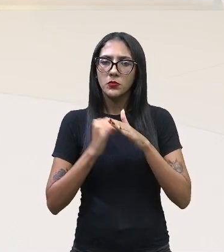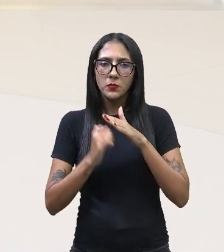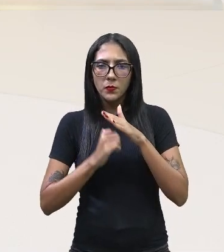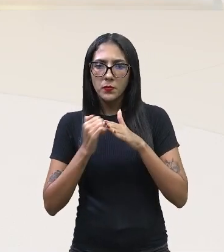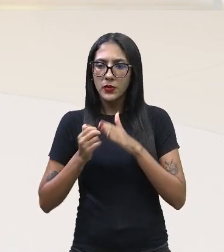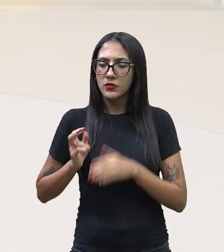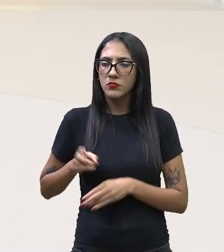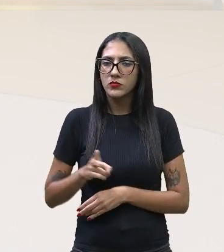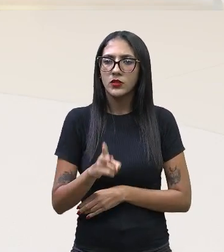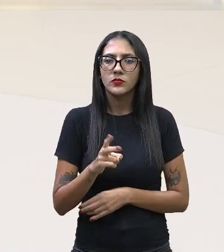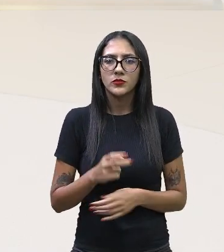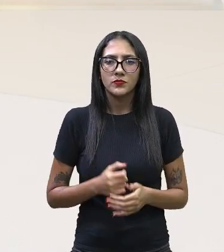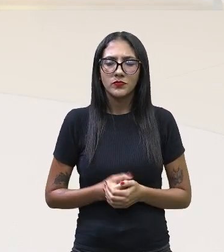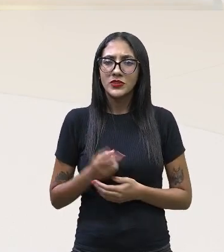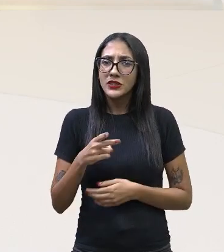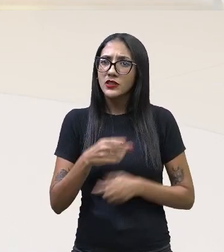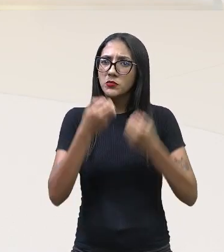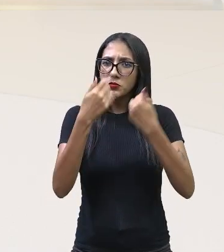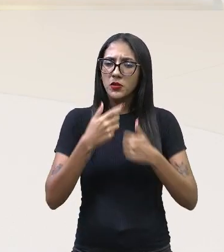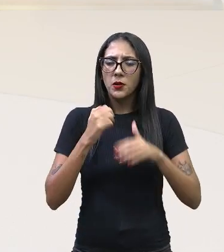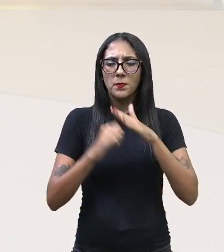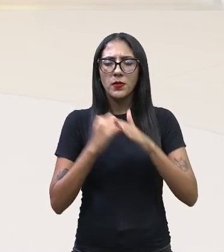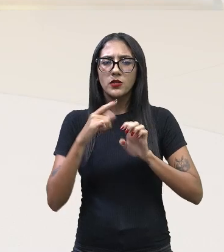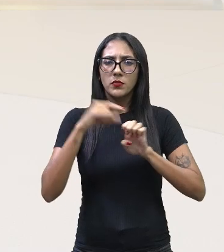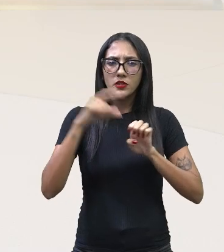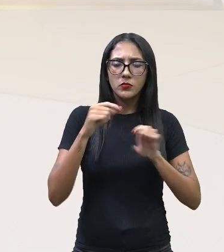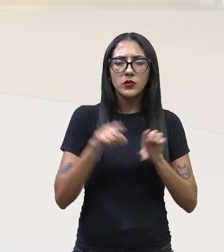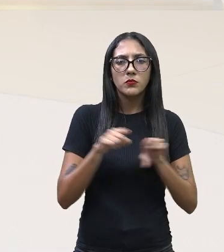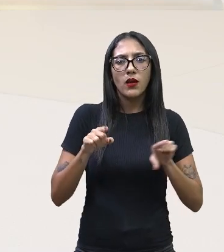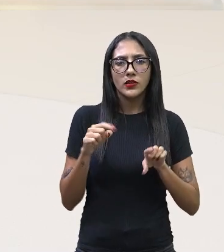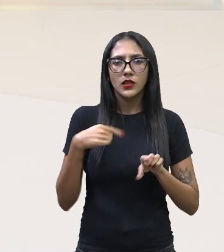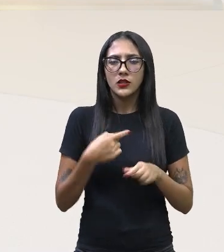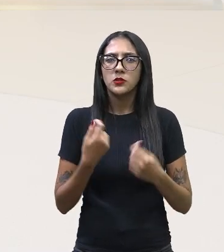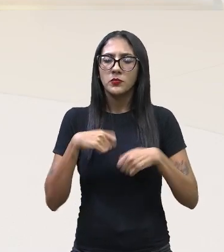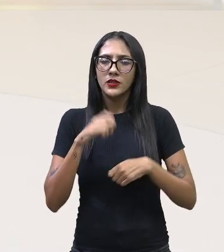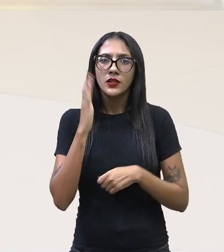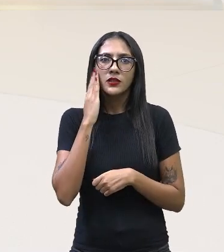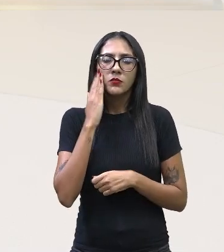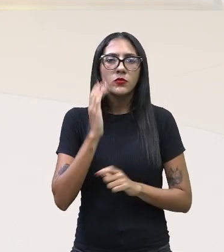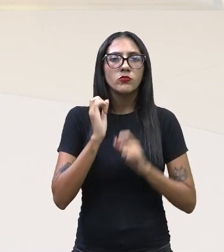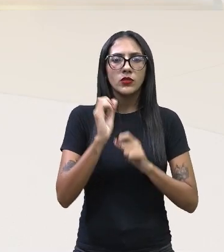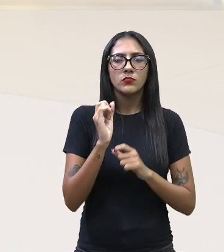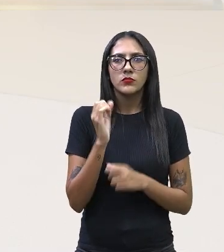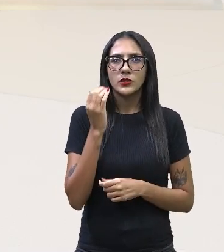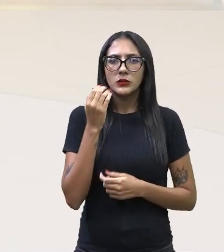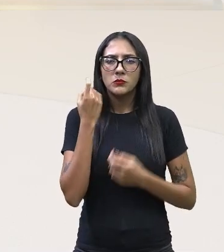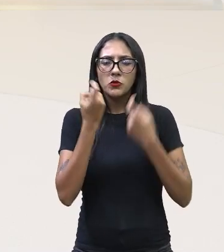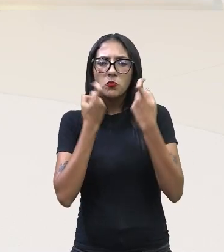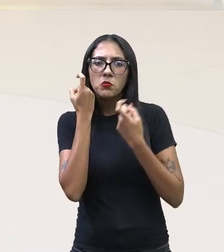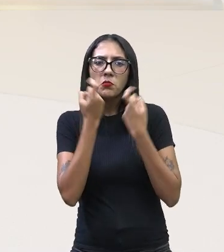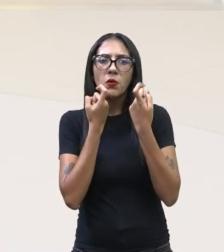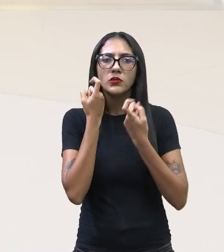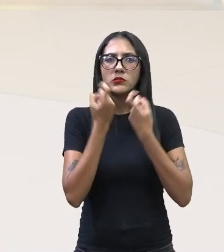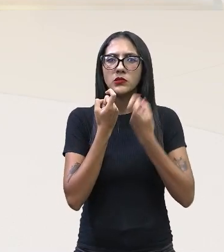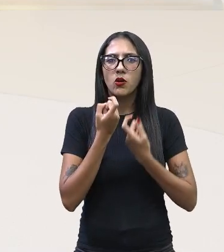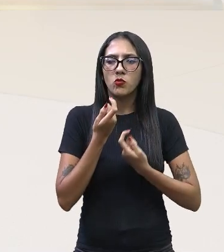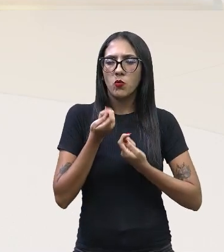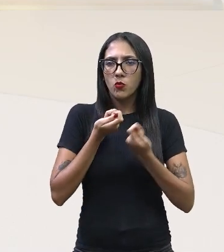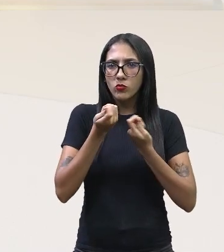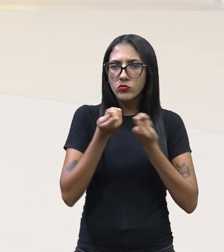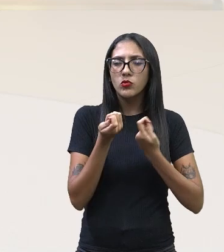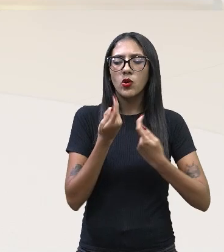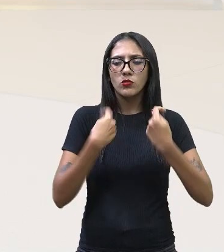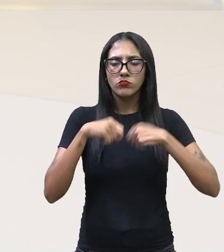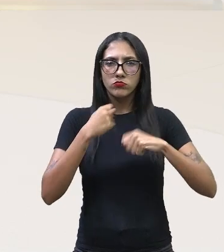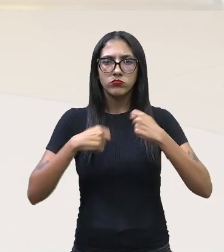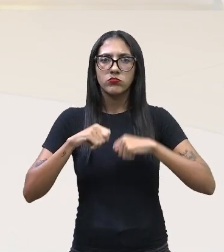de negócio, de empresa e tudo mais, mas muitas das vezes nós também temos essa preocupação, essa educação financeira precisa acontecer na nossa vida, gerir o